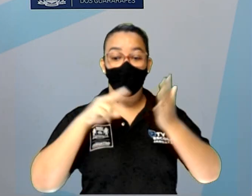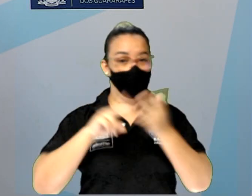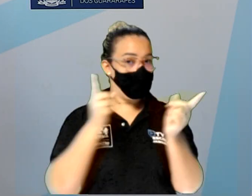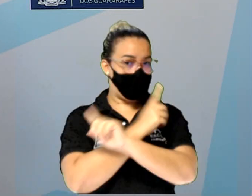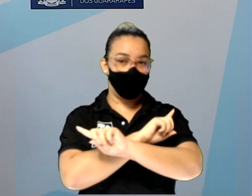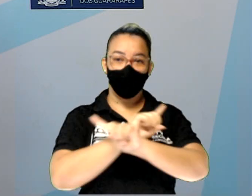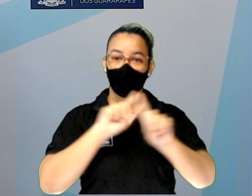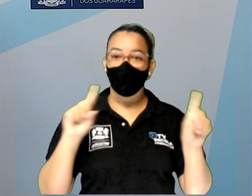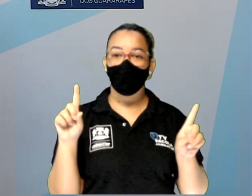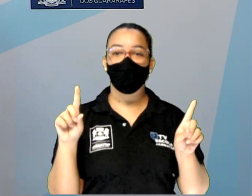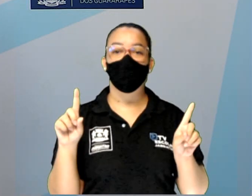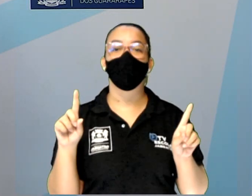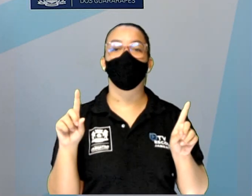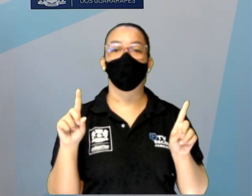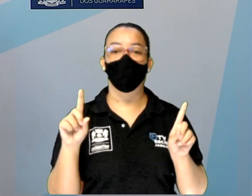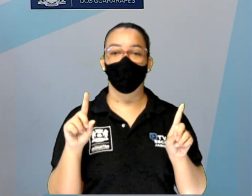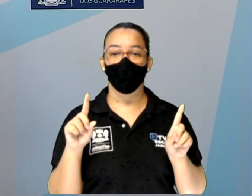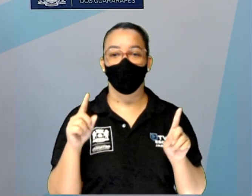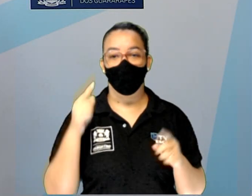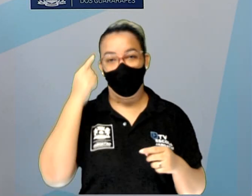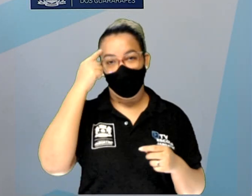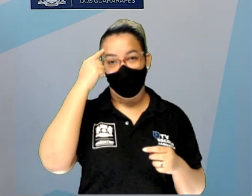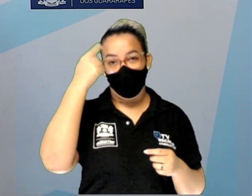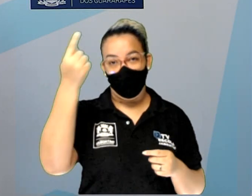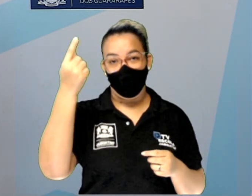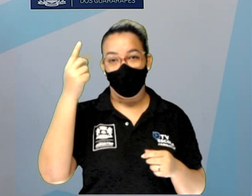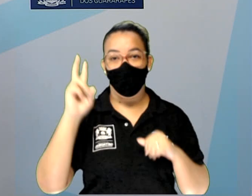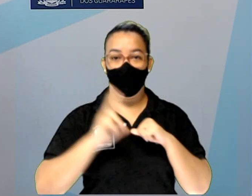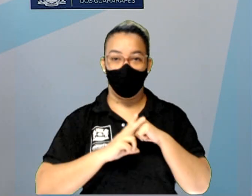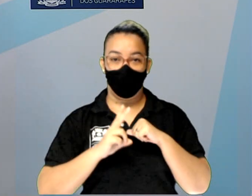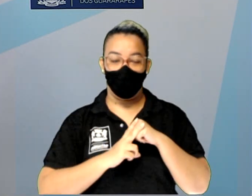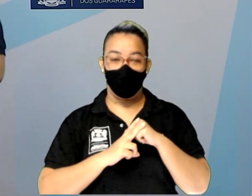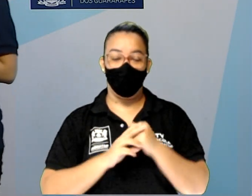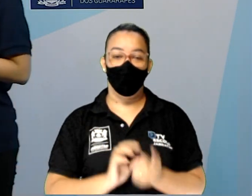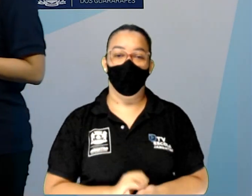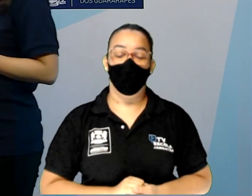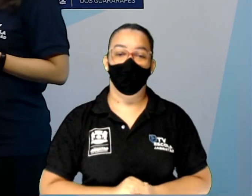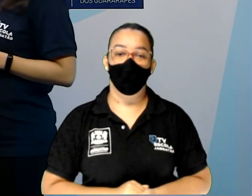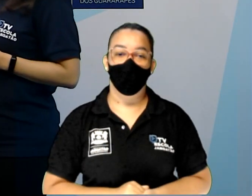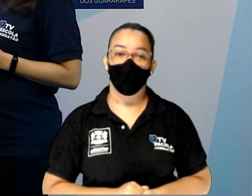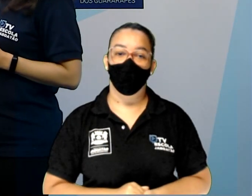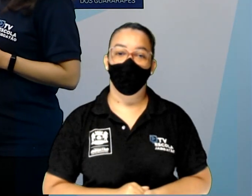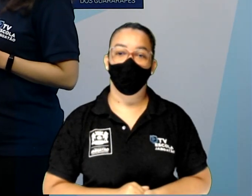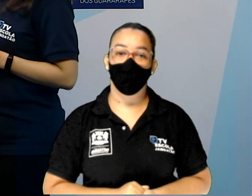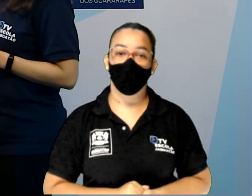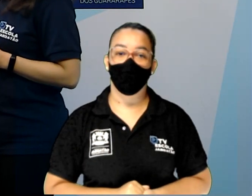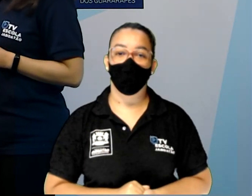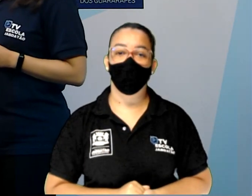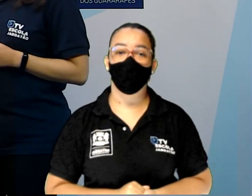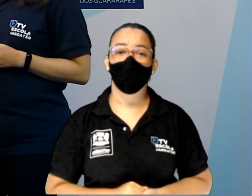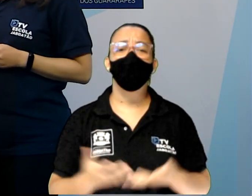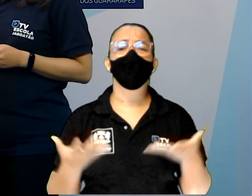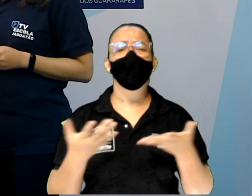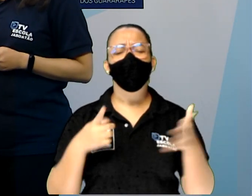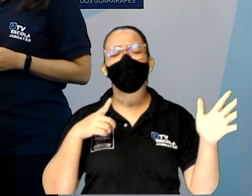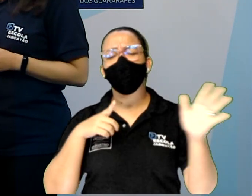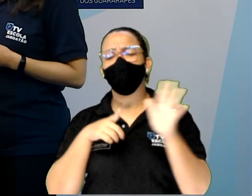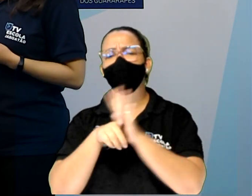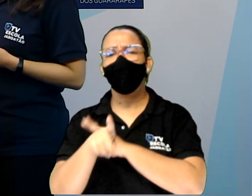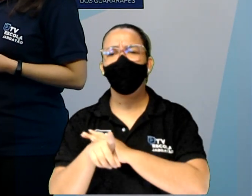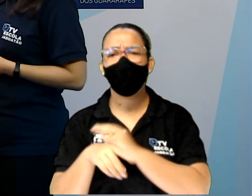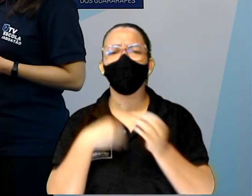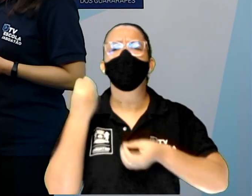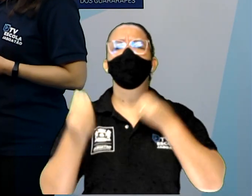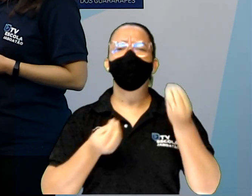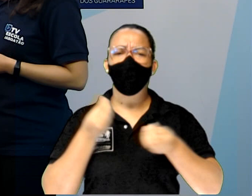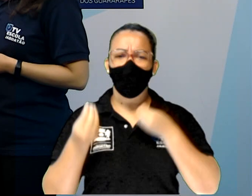palavras, a gente deixa o verbo no infinitivo. E para a gente fazer uma pergunta, como é que